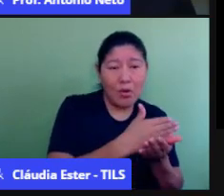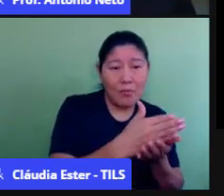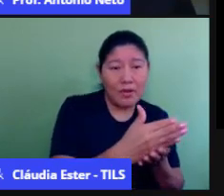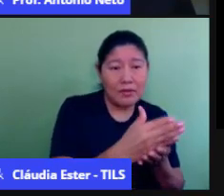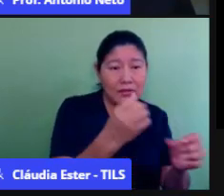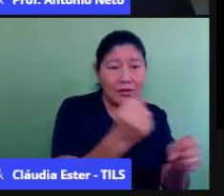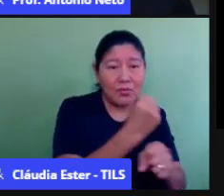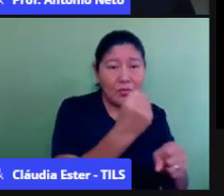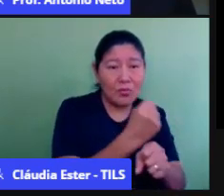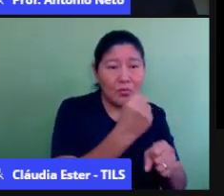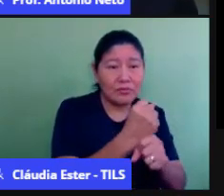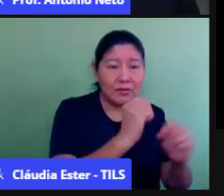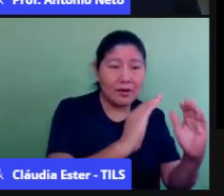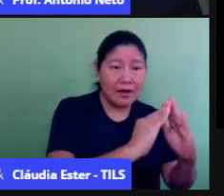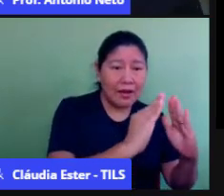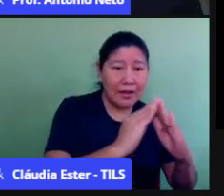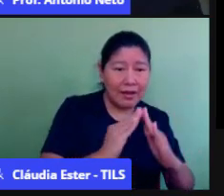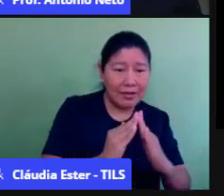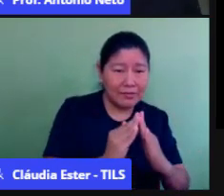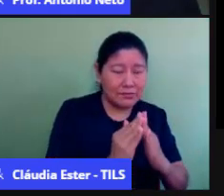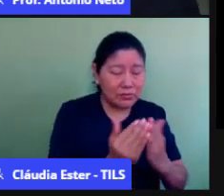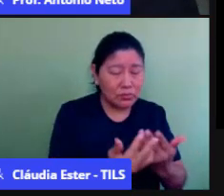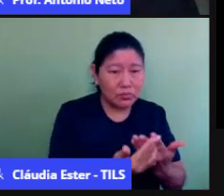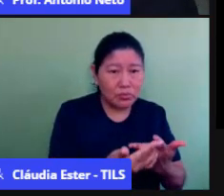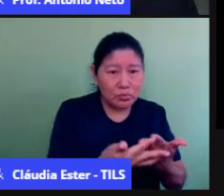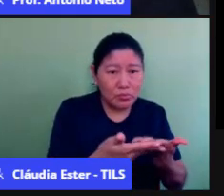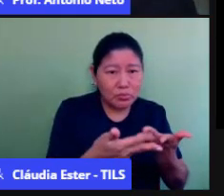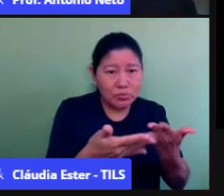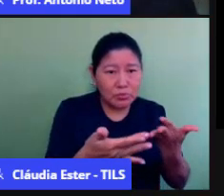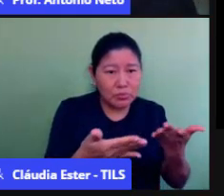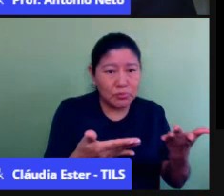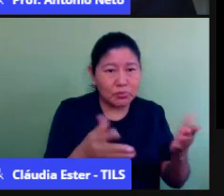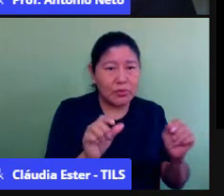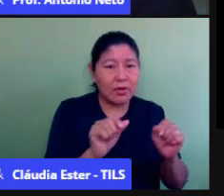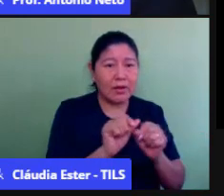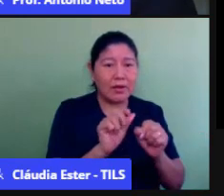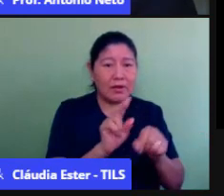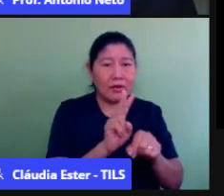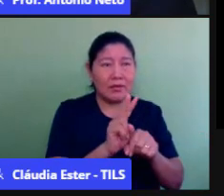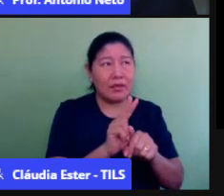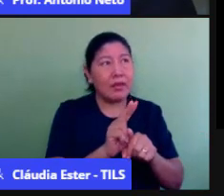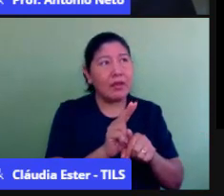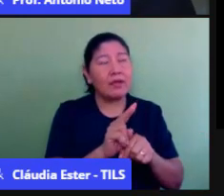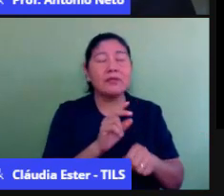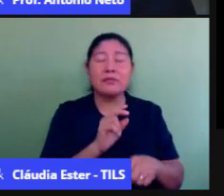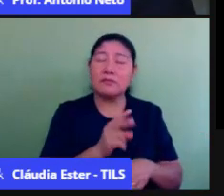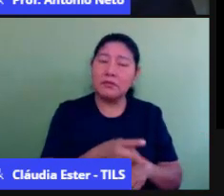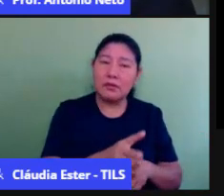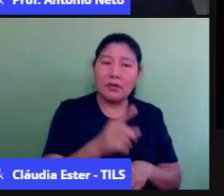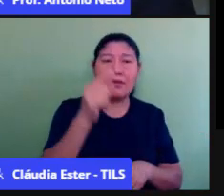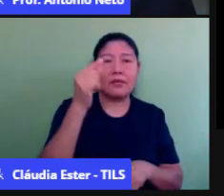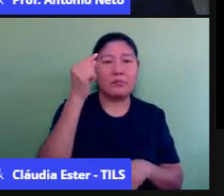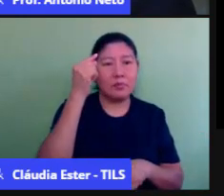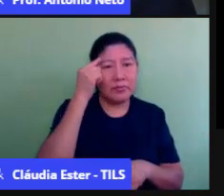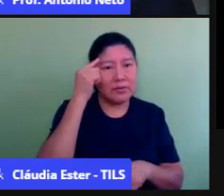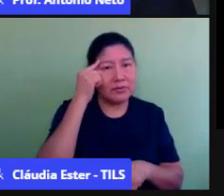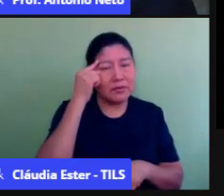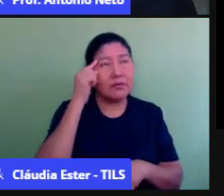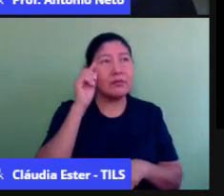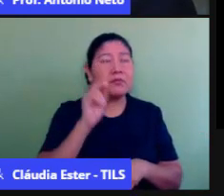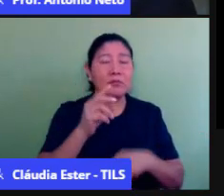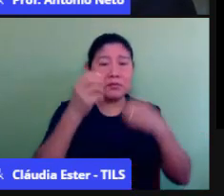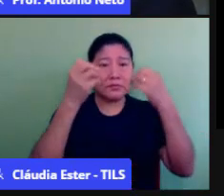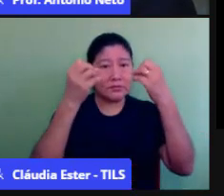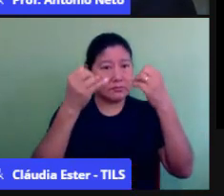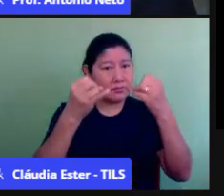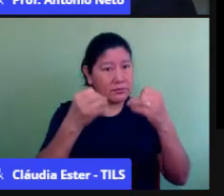certo, né? E lembrando, como eu disse, sempre houve pessoas por aqui, porque nós